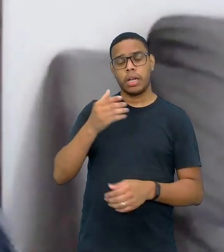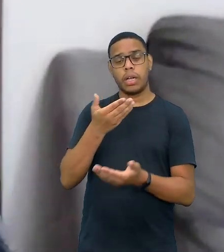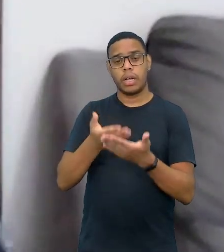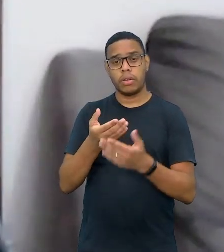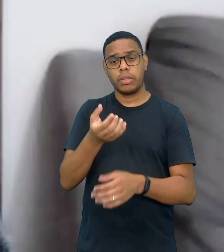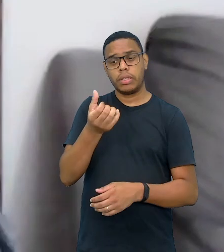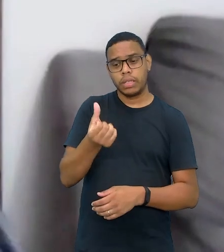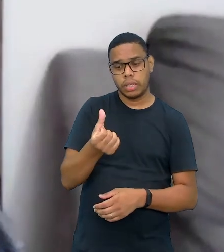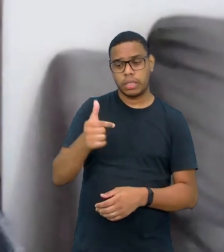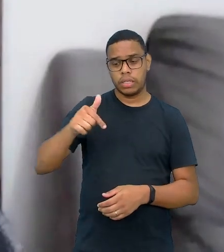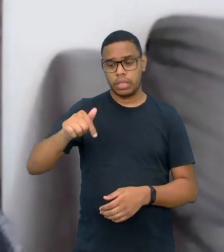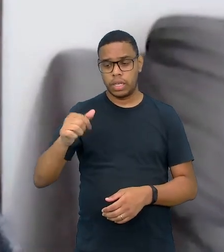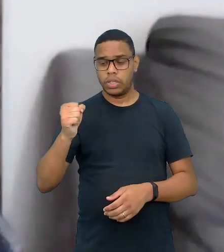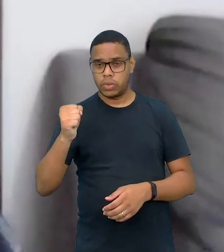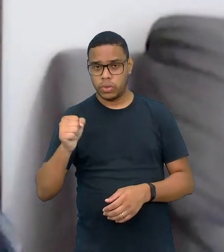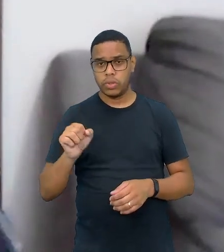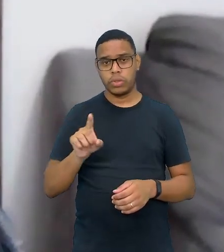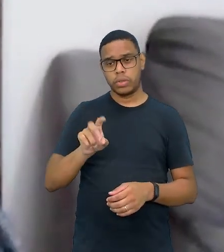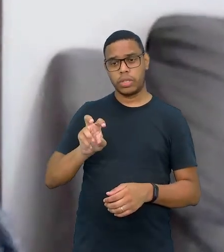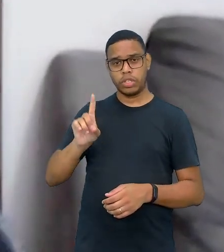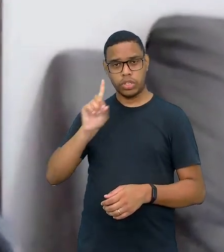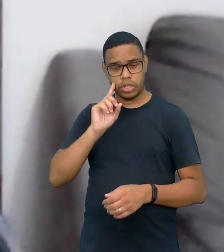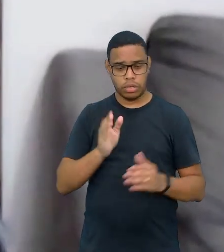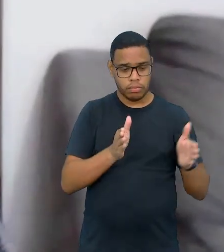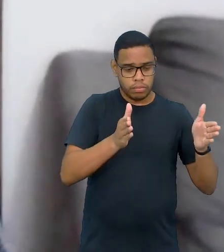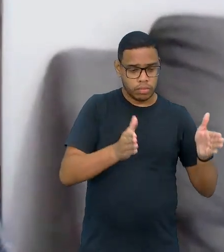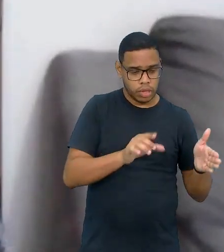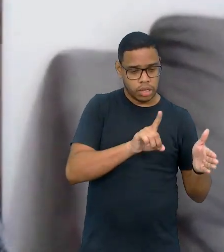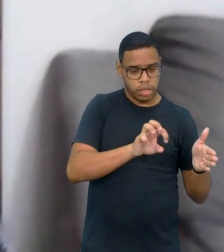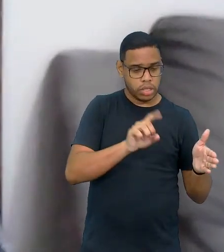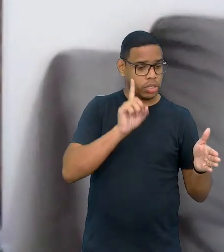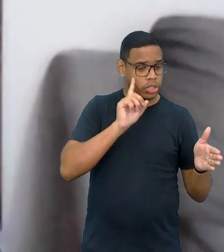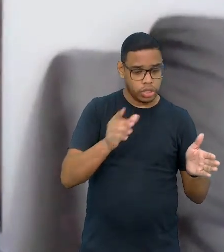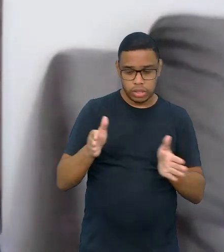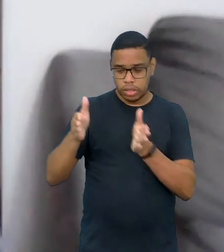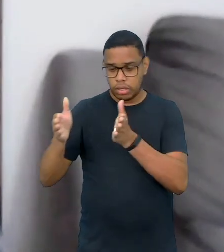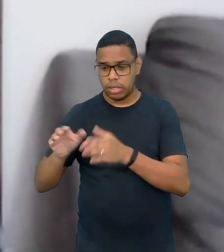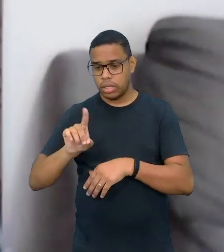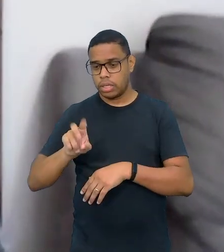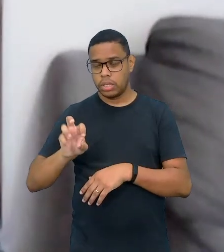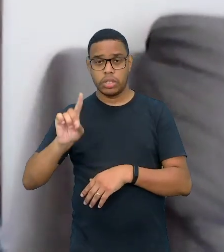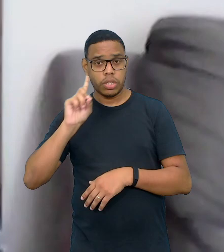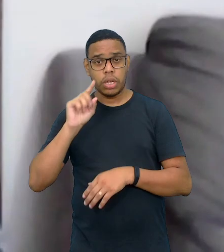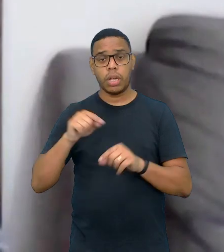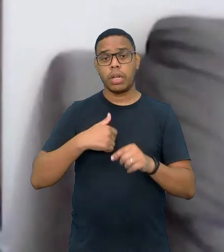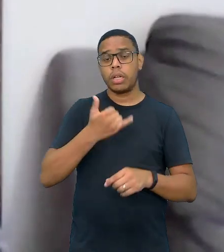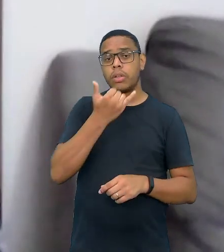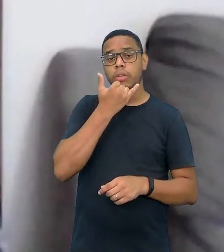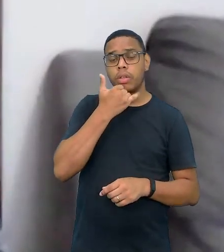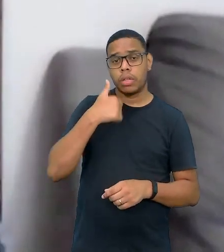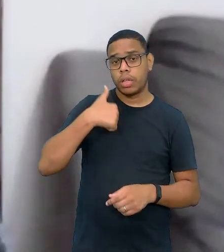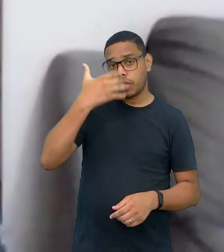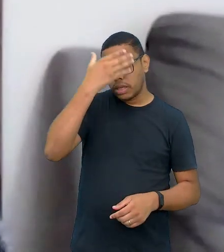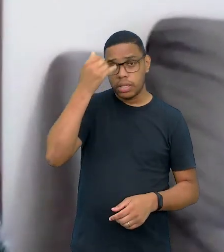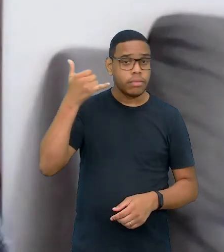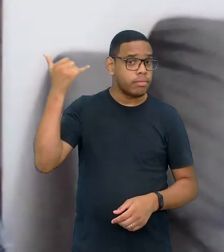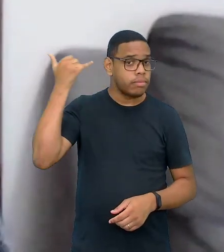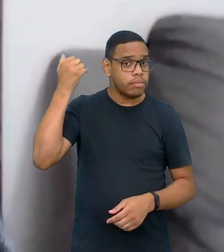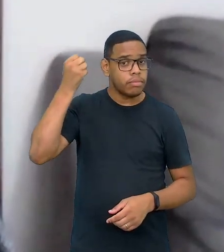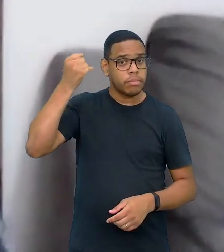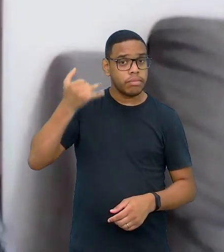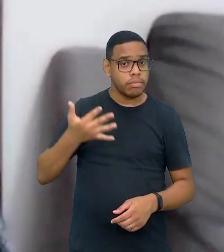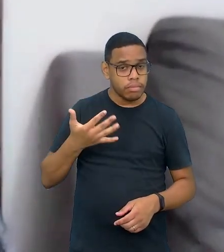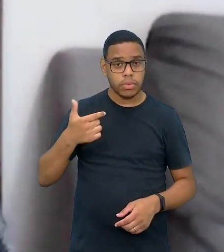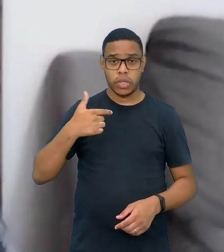para trabalhar na outra quinzena. Eu não fiz a minha audiodescrição, peço desculpas, né? Eu sou